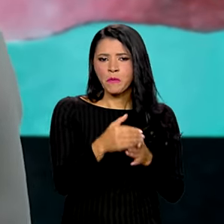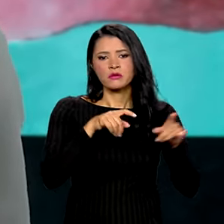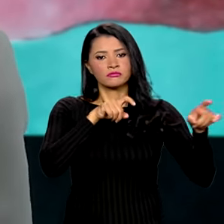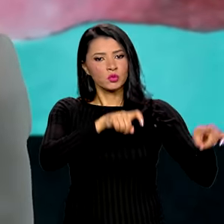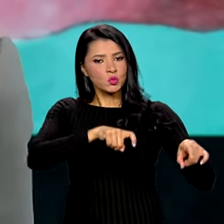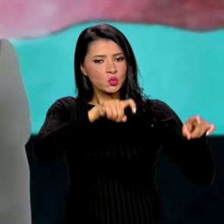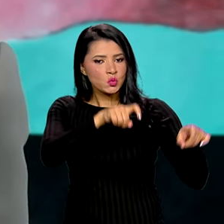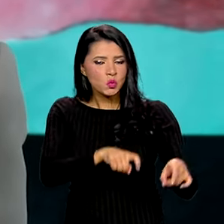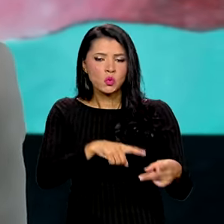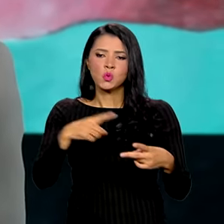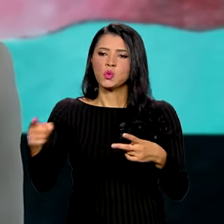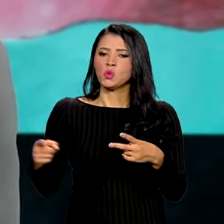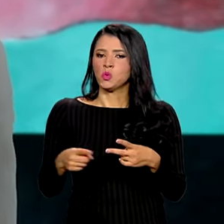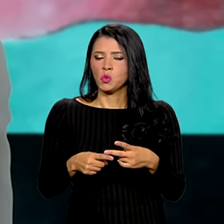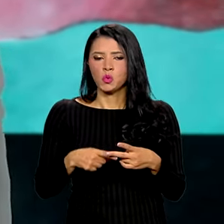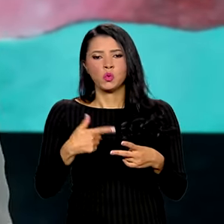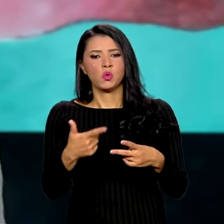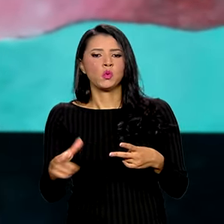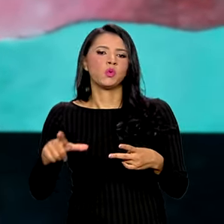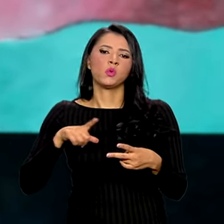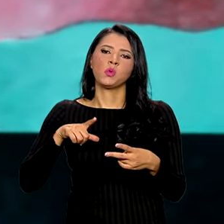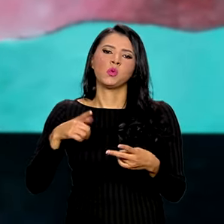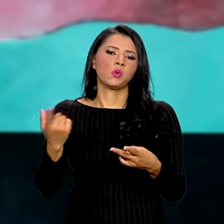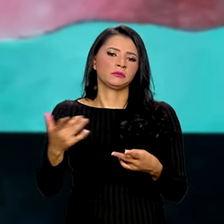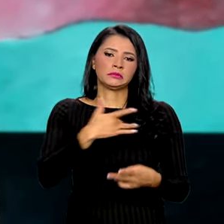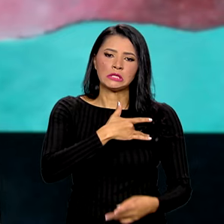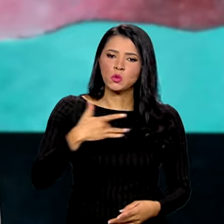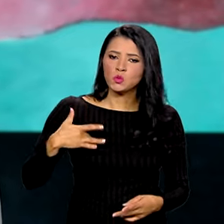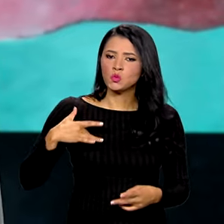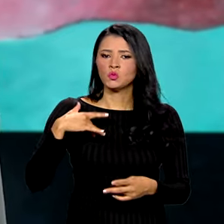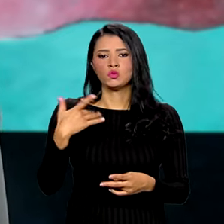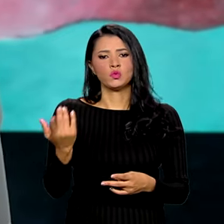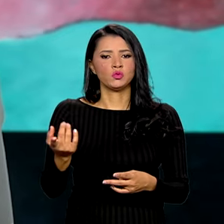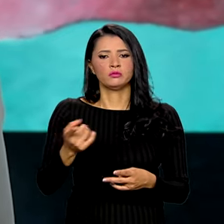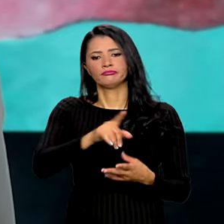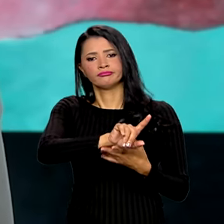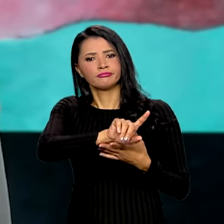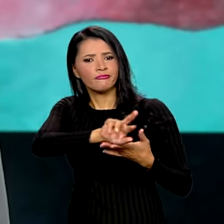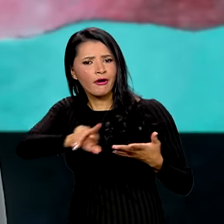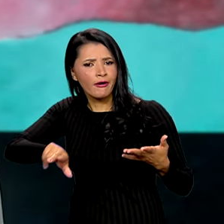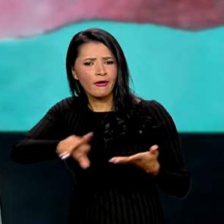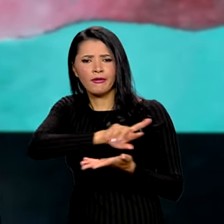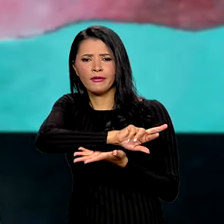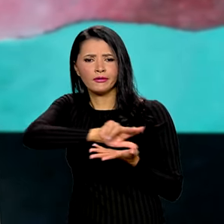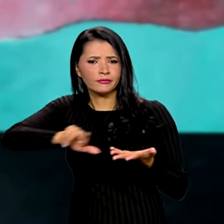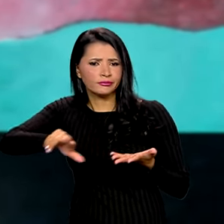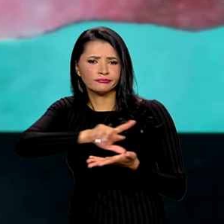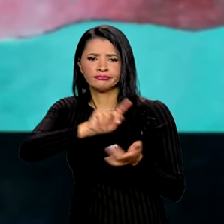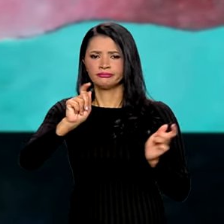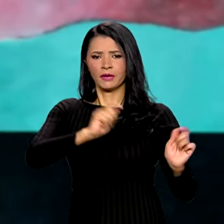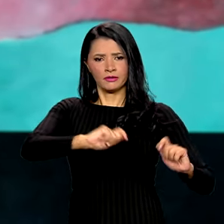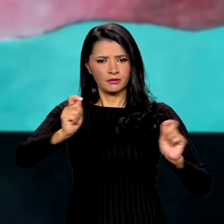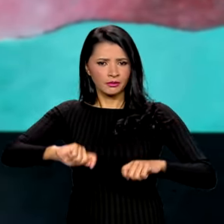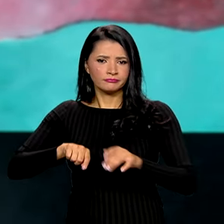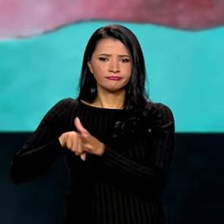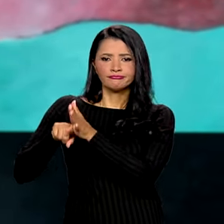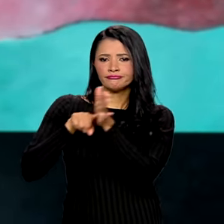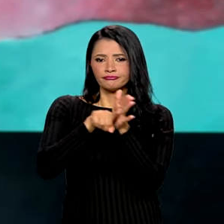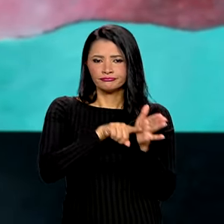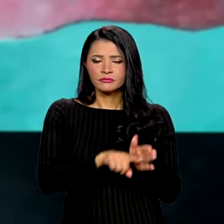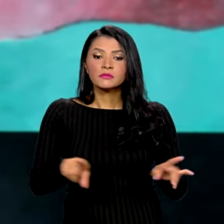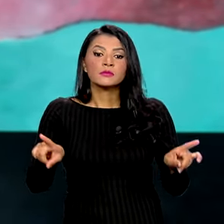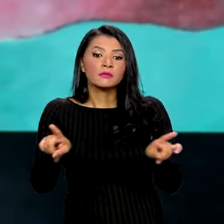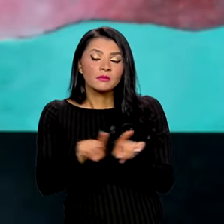agricultura, passando pela saúde, não é? São várias possibilidades. Tem, além